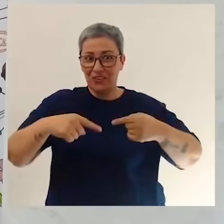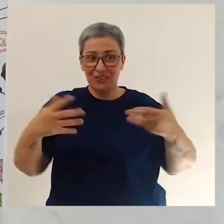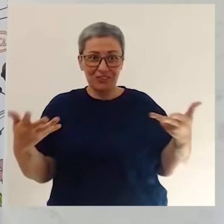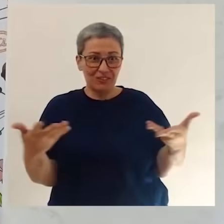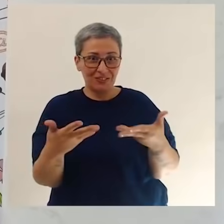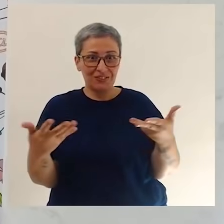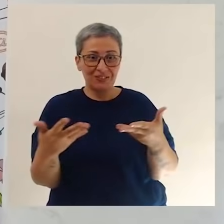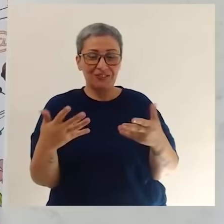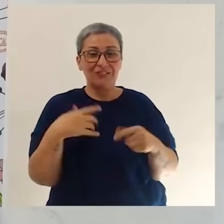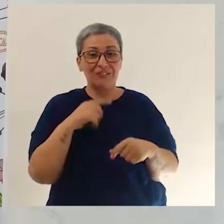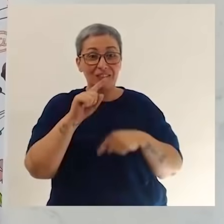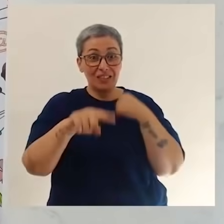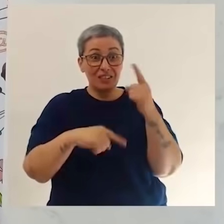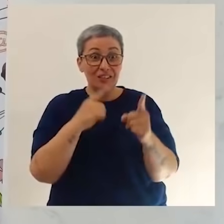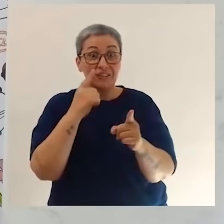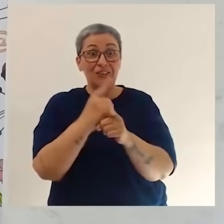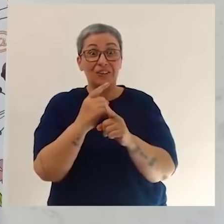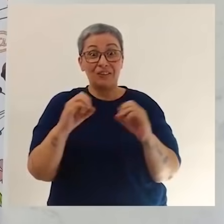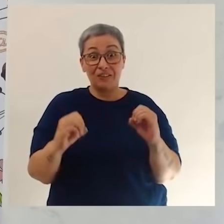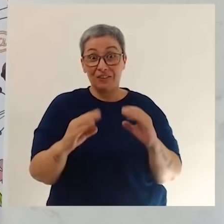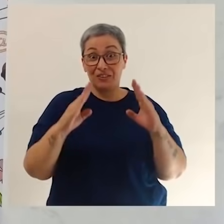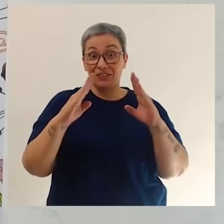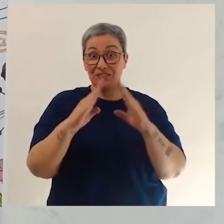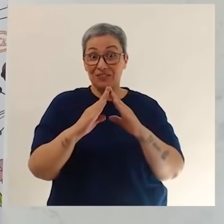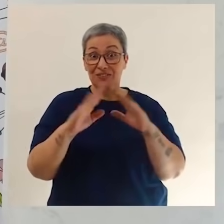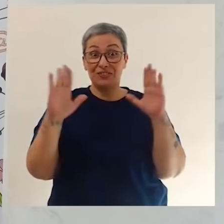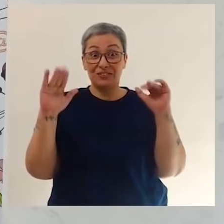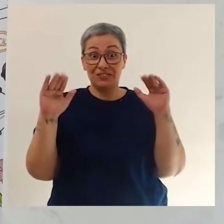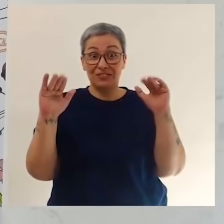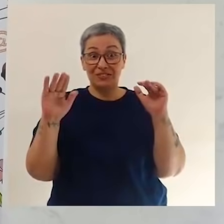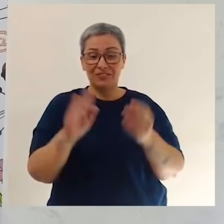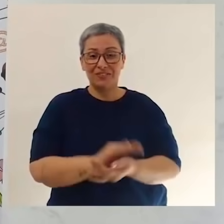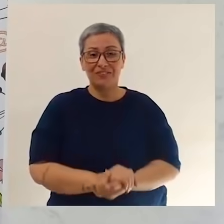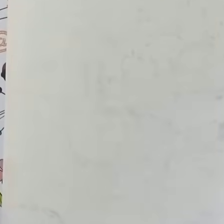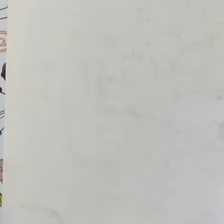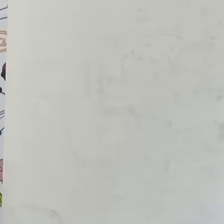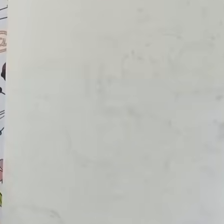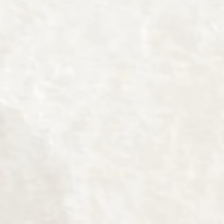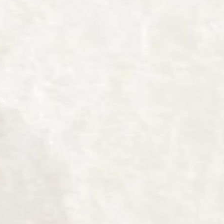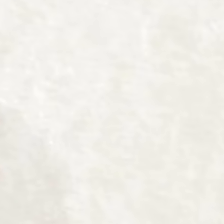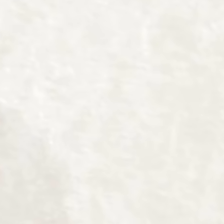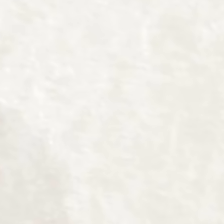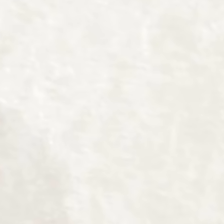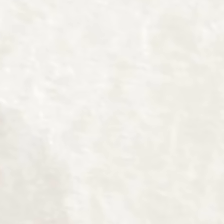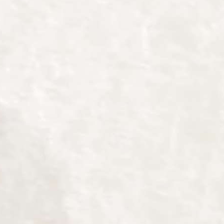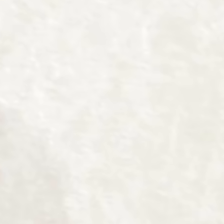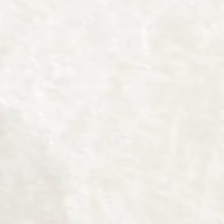desafio de hoje. Vejo você no nosso próximo encontro. Tchau, tchau!